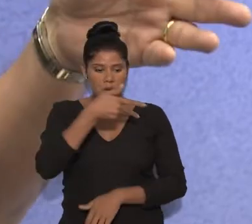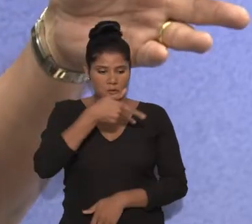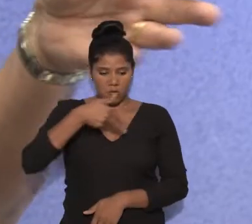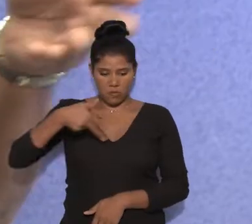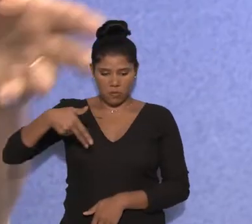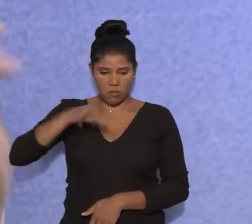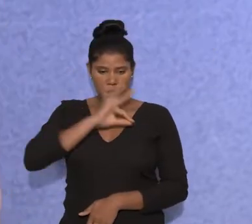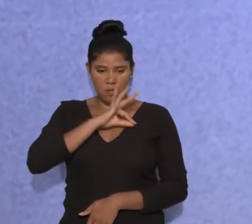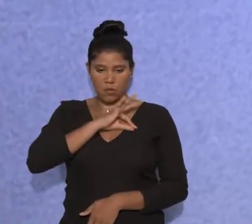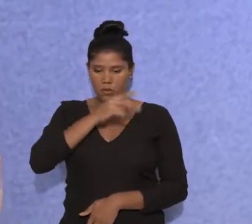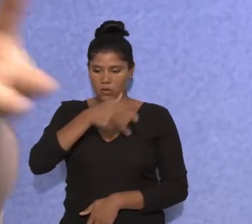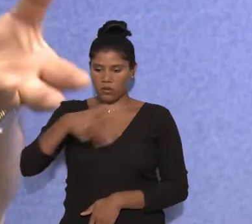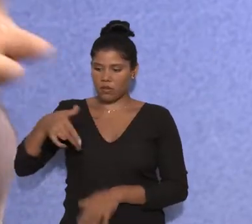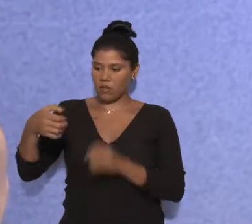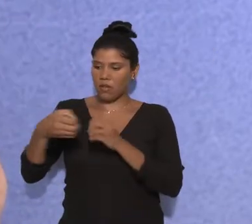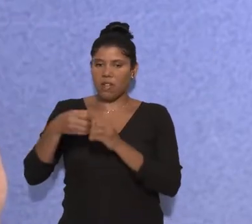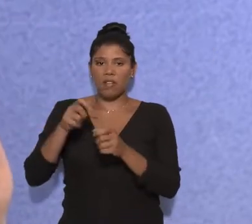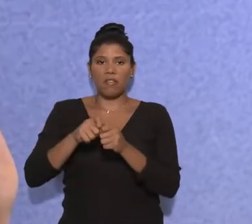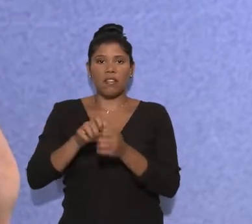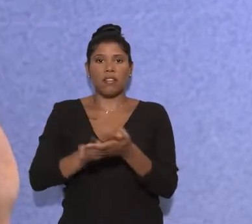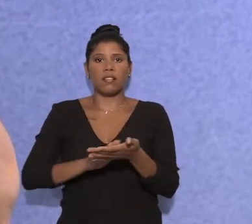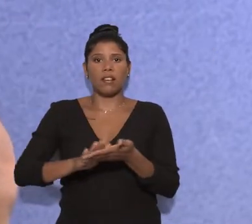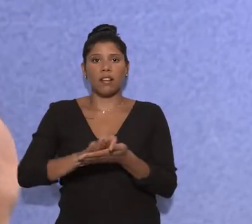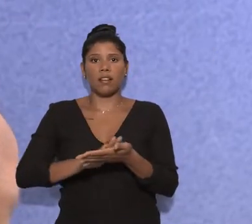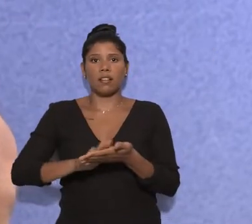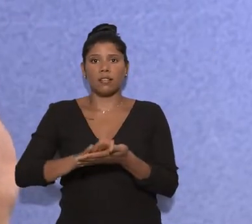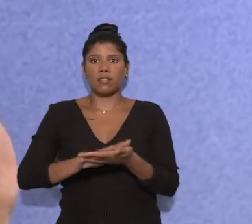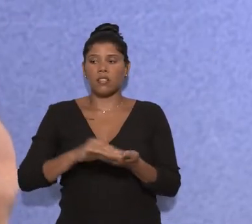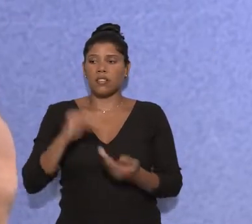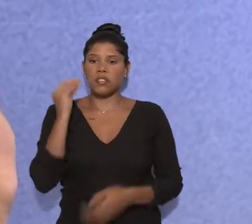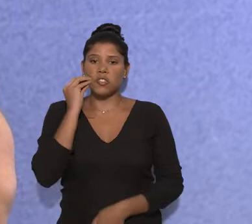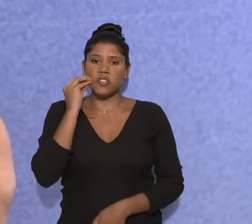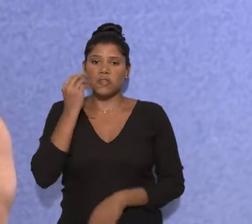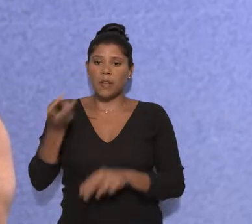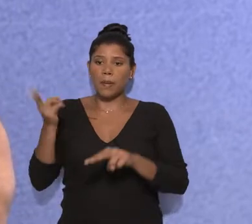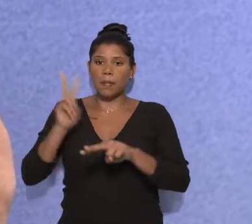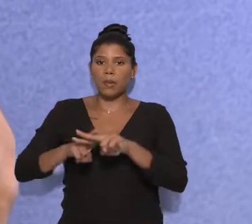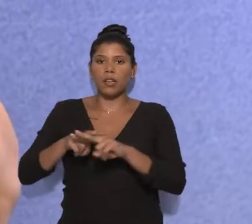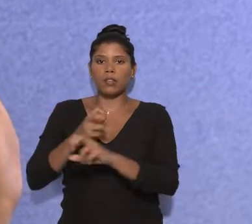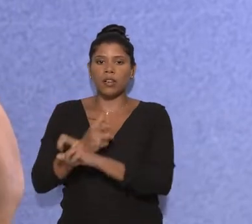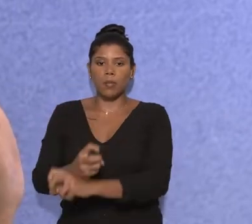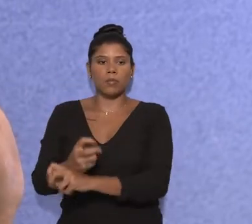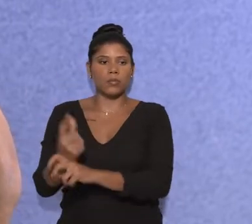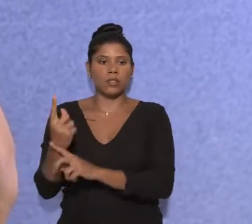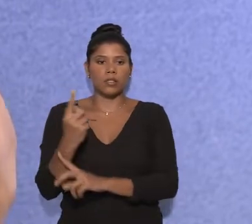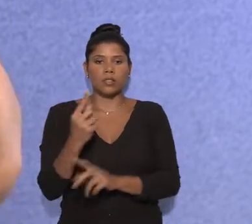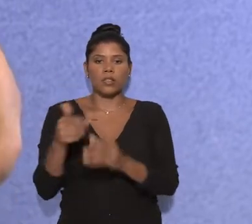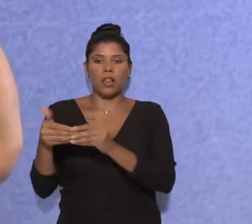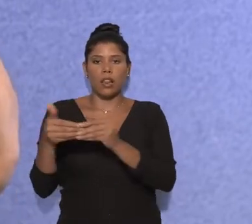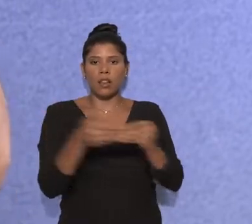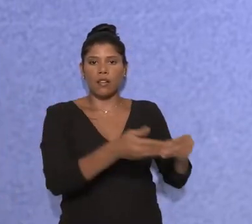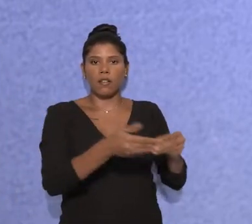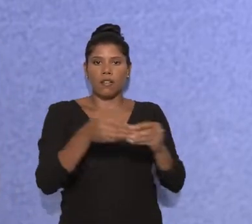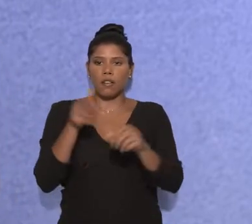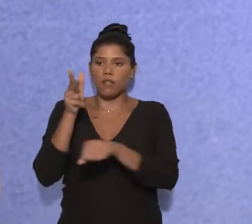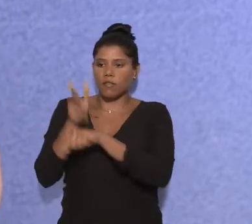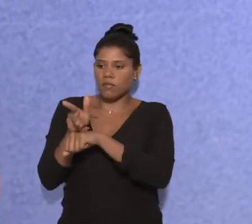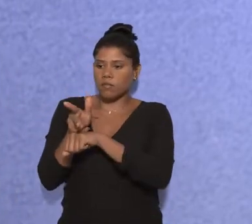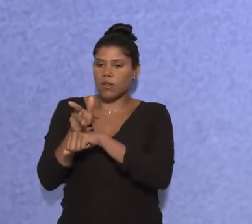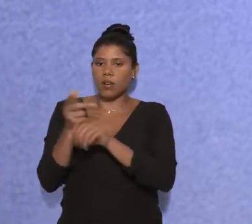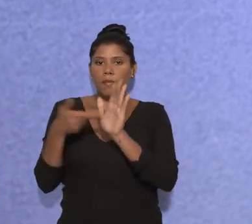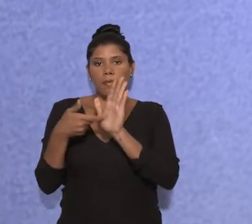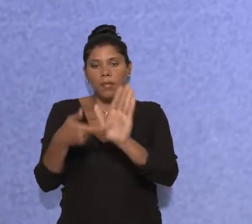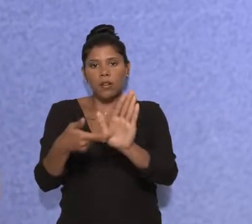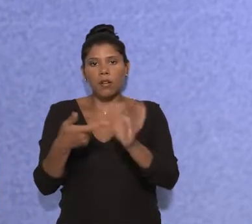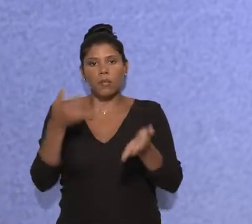passando ao lado, bem próximo, e não faz nada. Ali era para sair preso, algemado, filmado, mostrando a cara, para